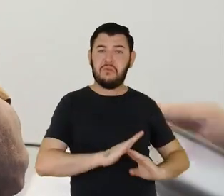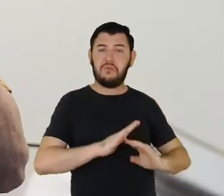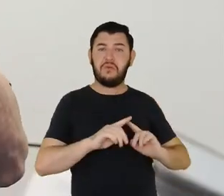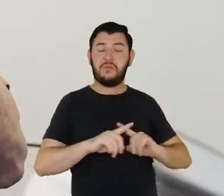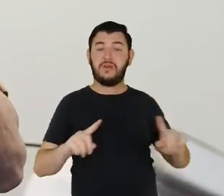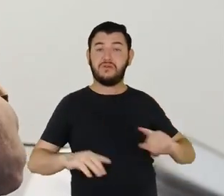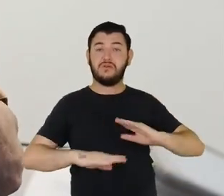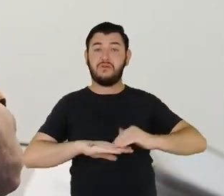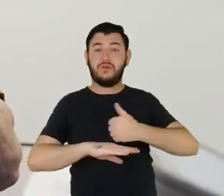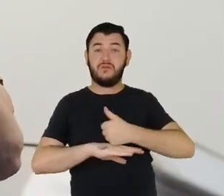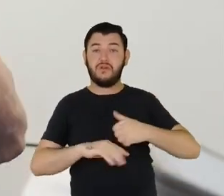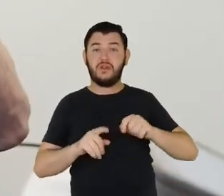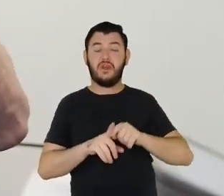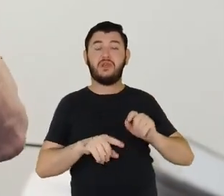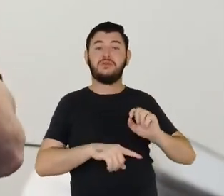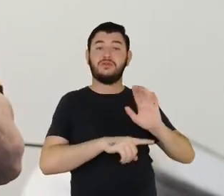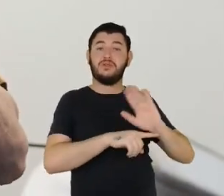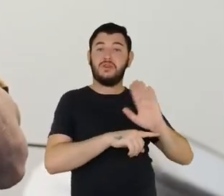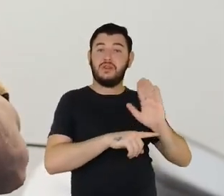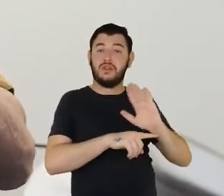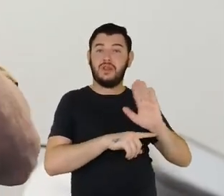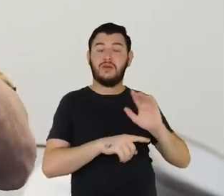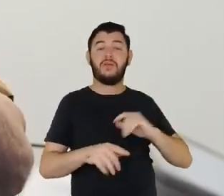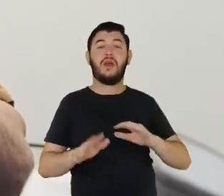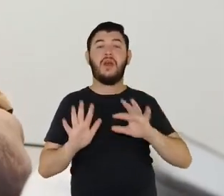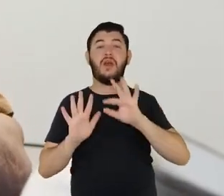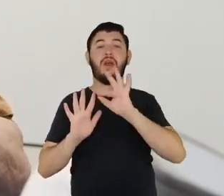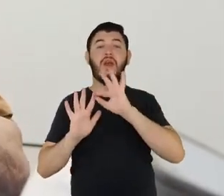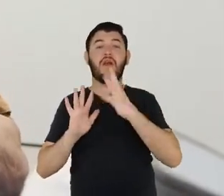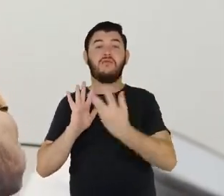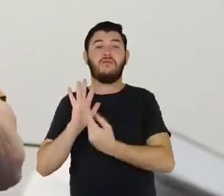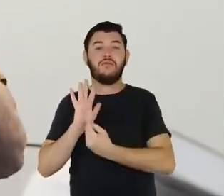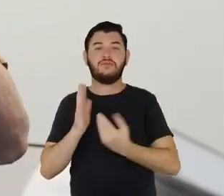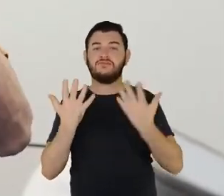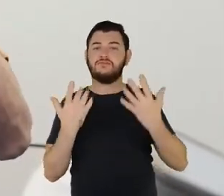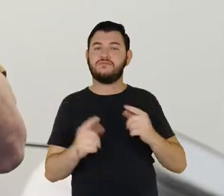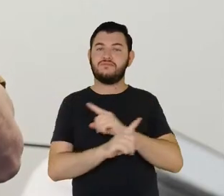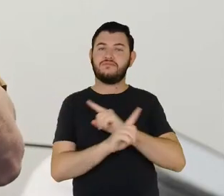contra. Por quê? Porque a Lei Rouanet é feita para outro tipo de coisa.